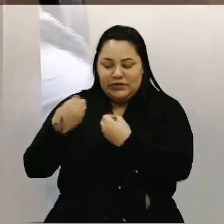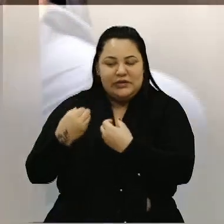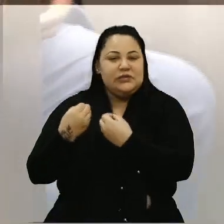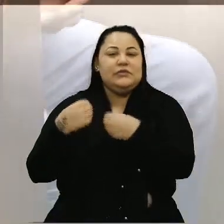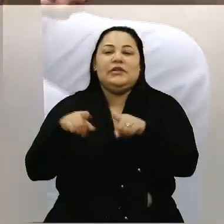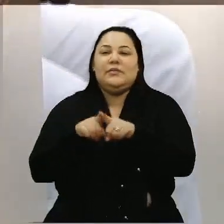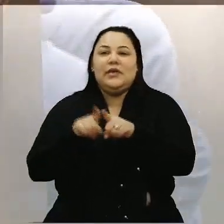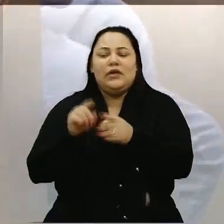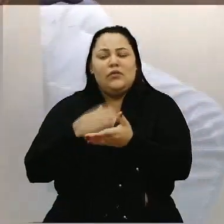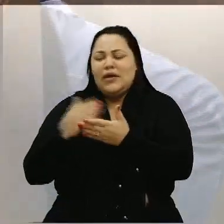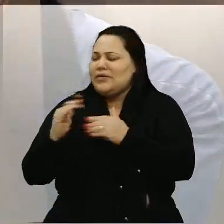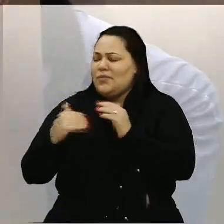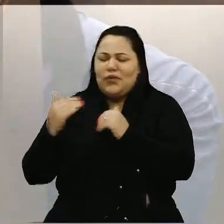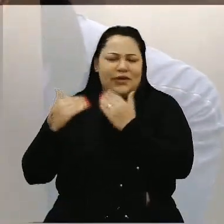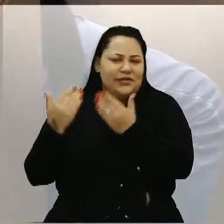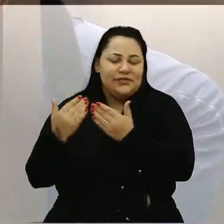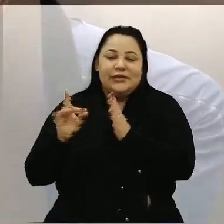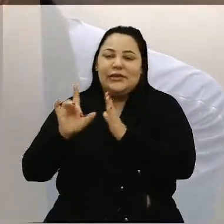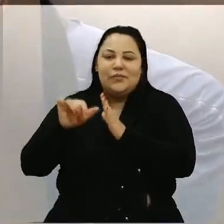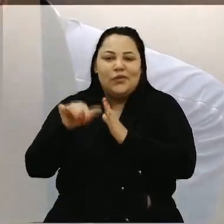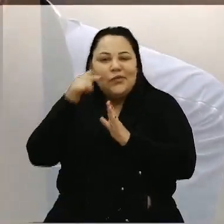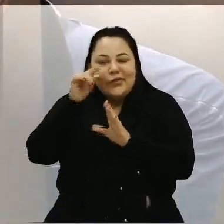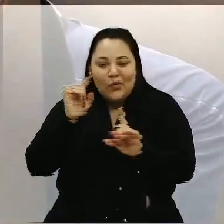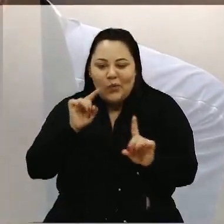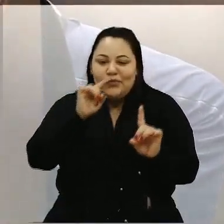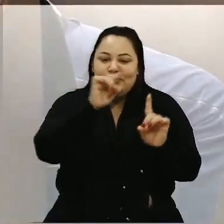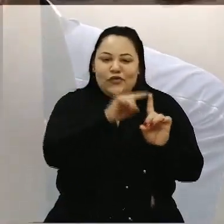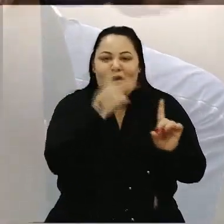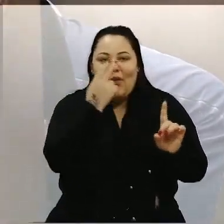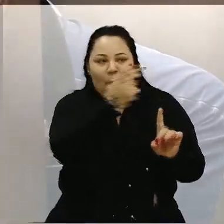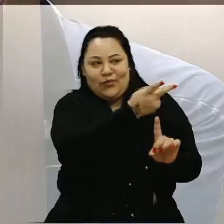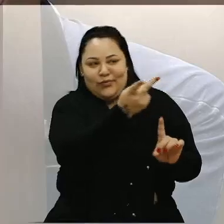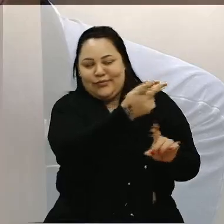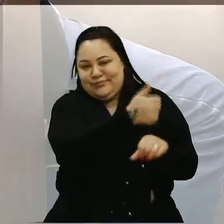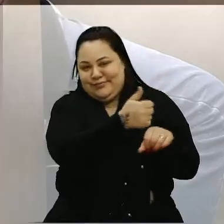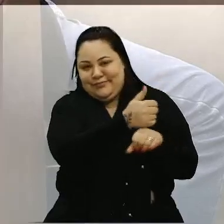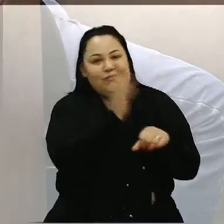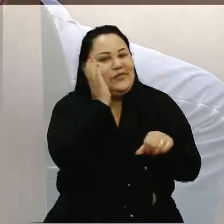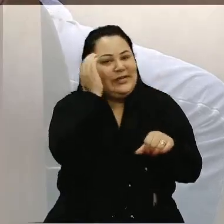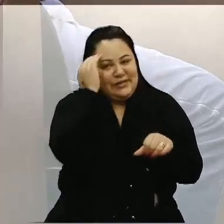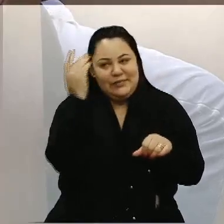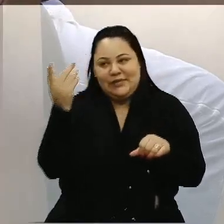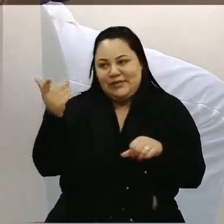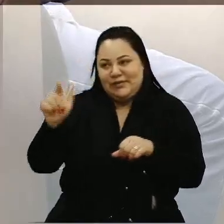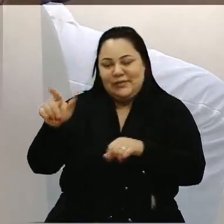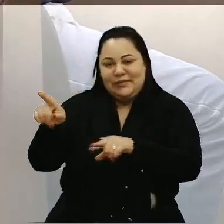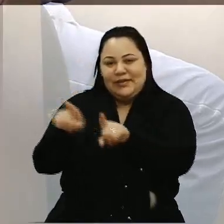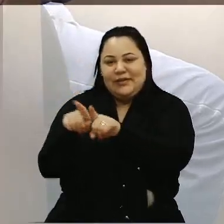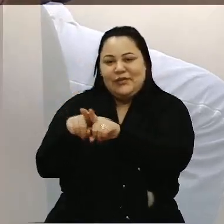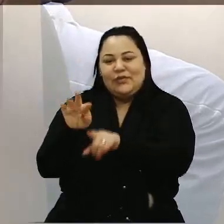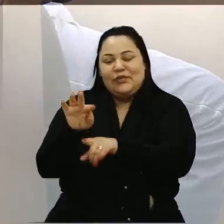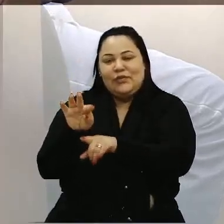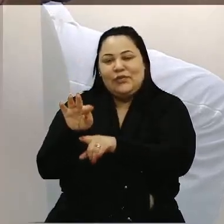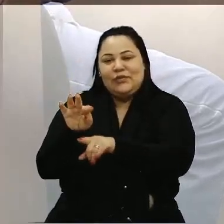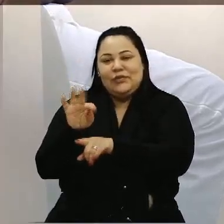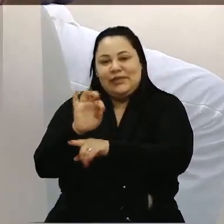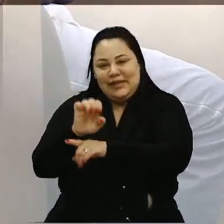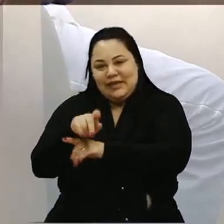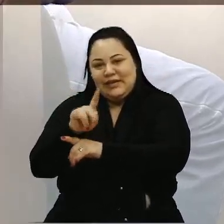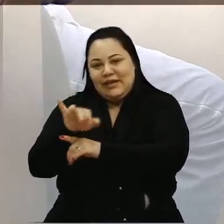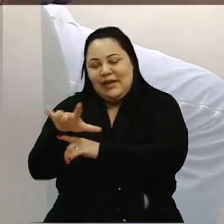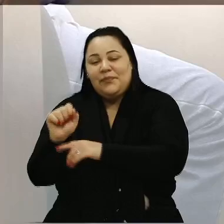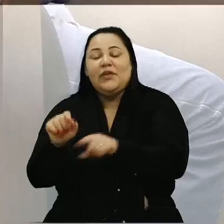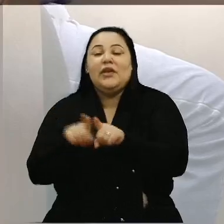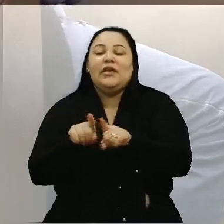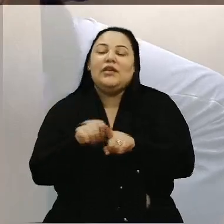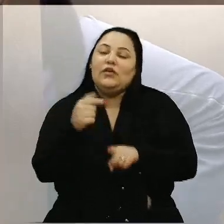gradativamente se alcance o patamar do Felipe e do Tequila. E outro fator que eu gostaria de me associar à